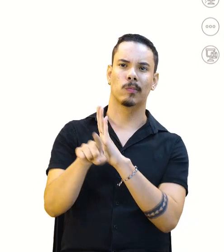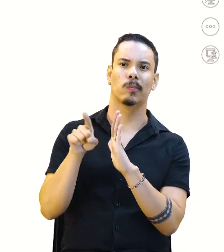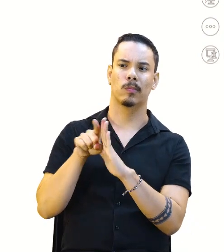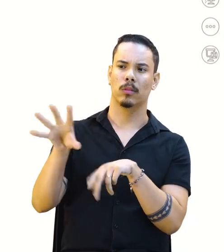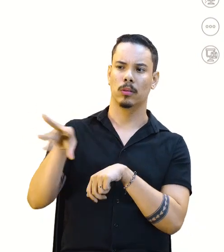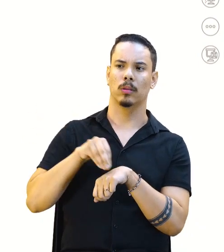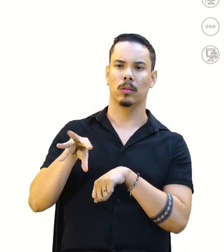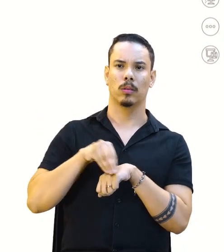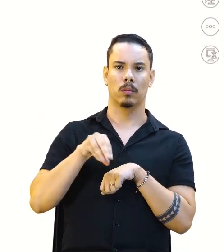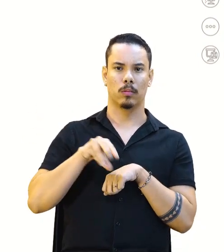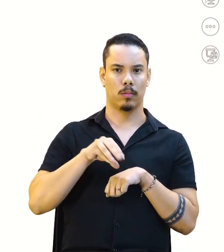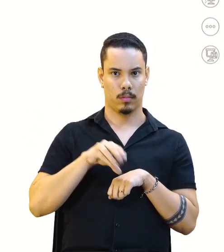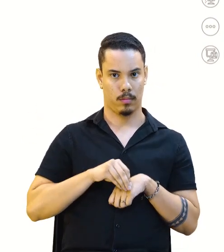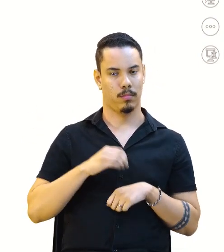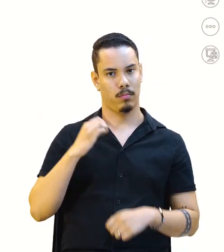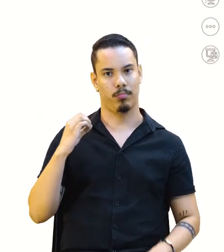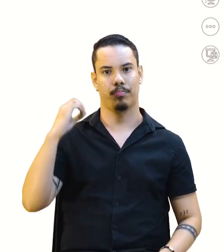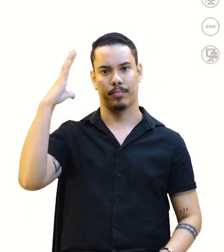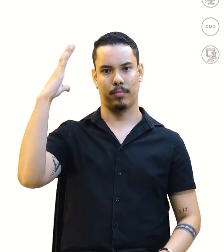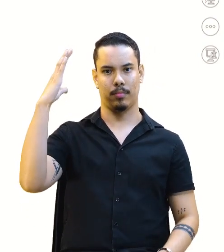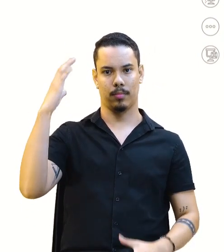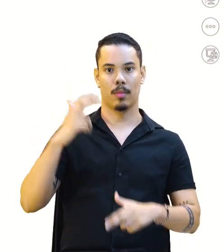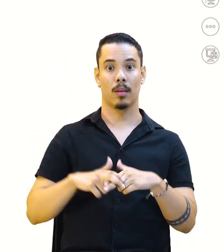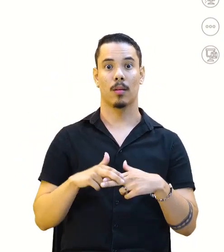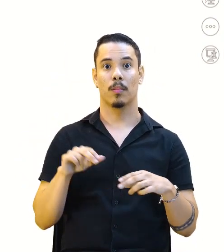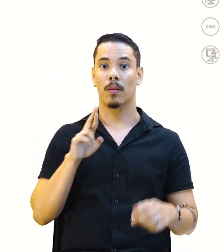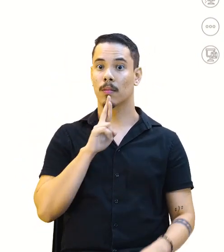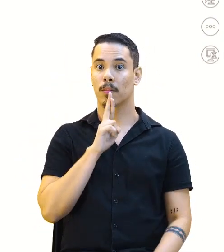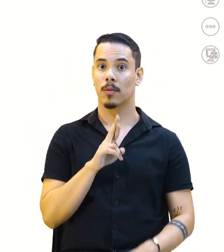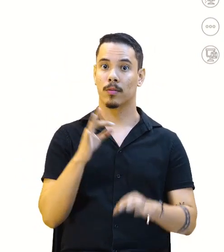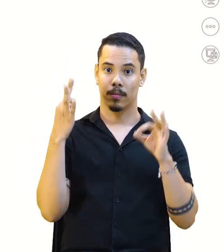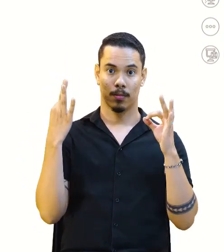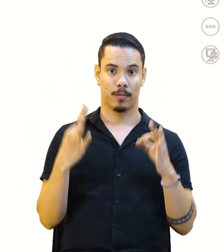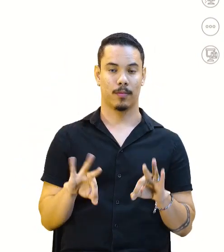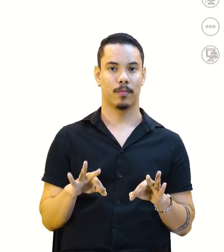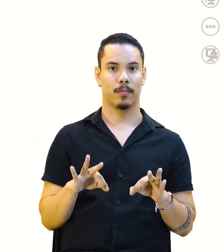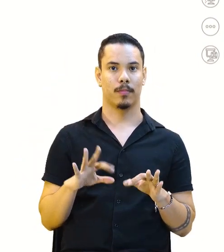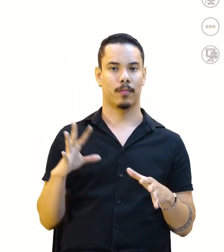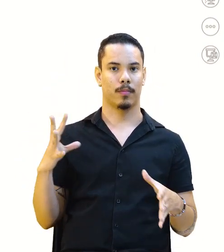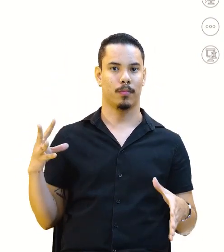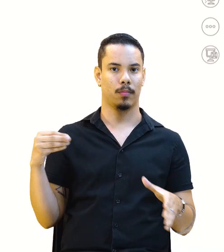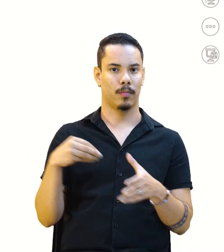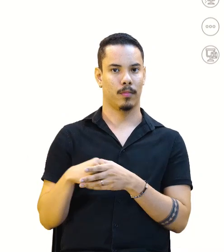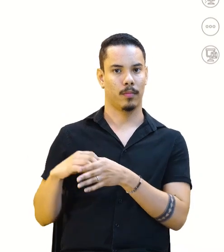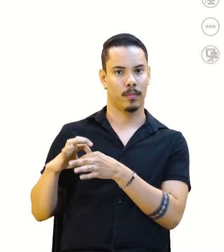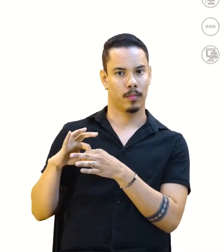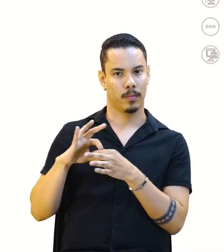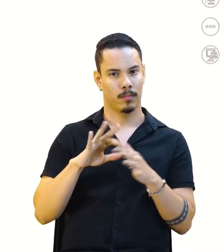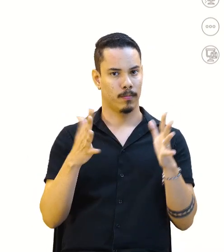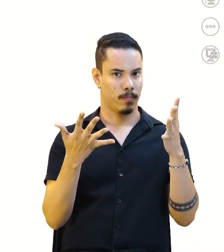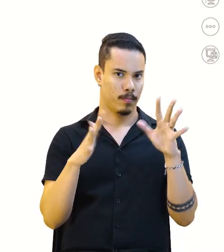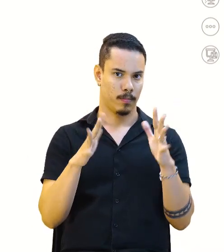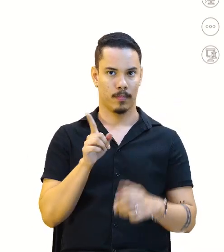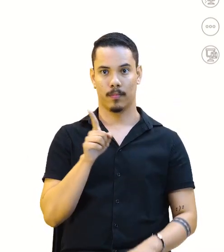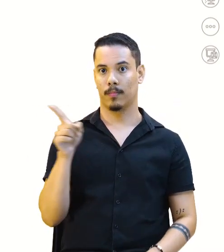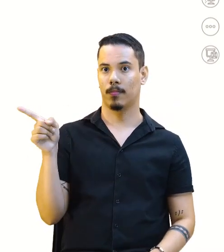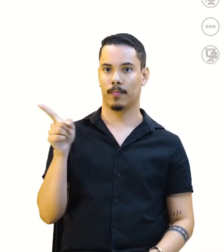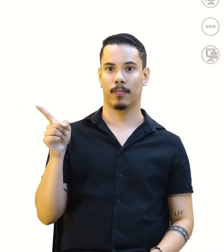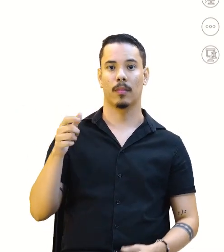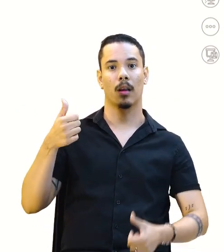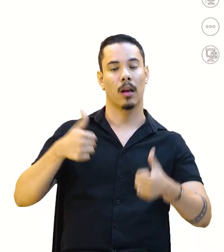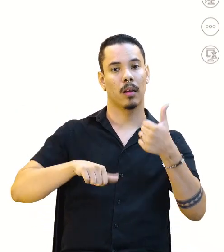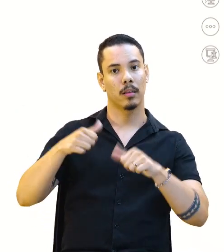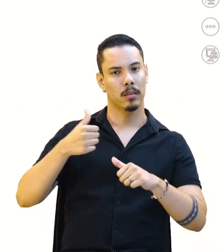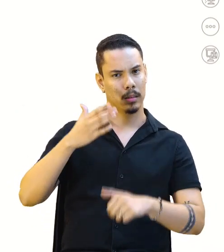nós. Então, a resposta correta é dentro desse contexto. É analisar para saber, será